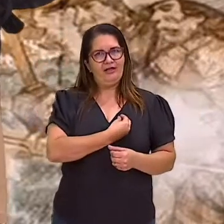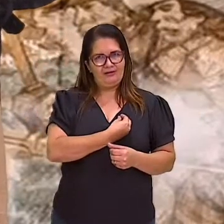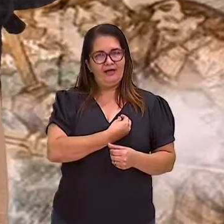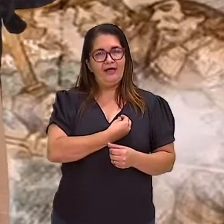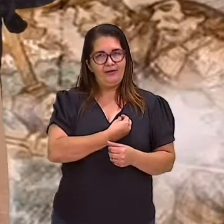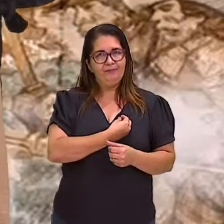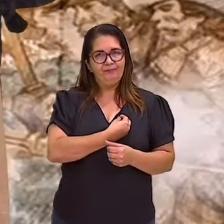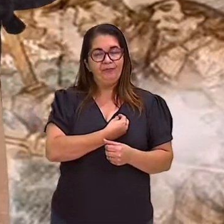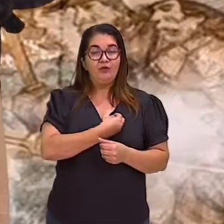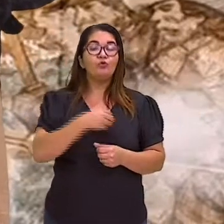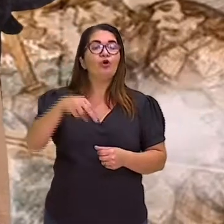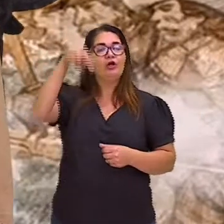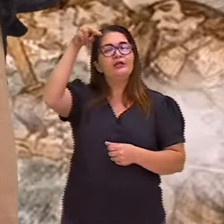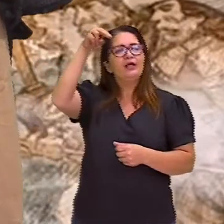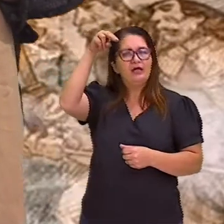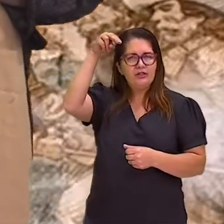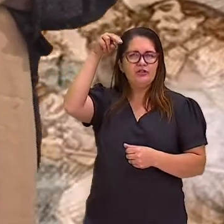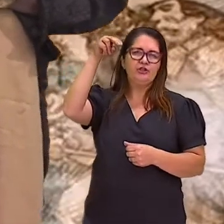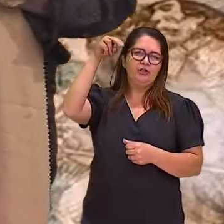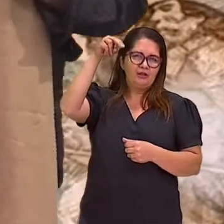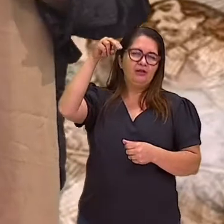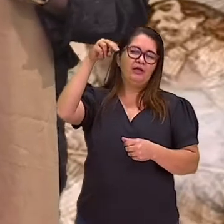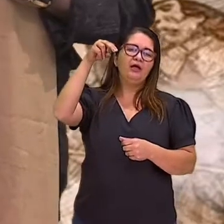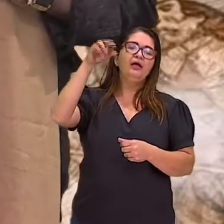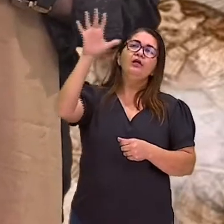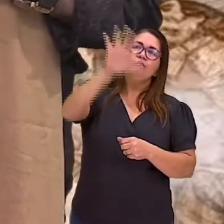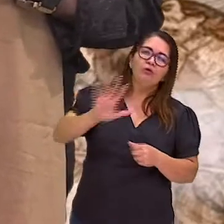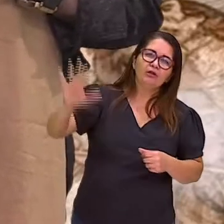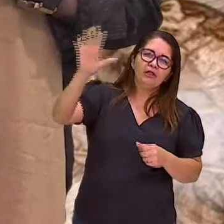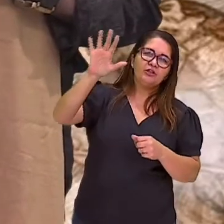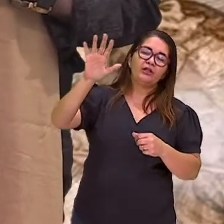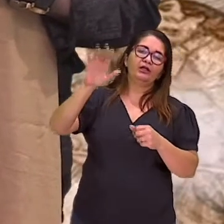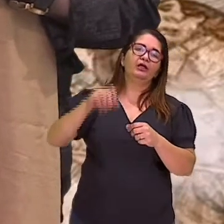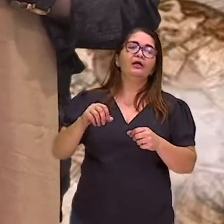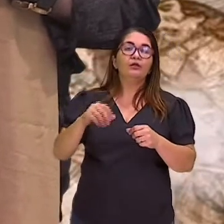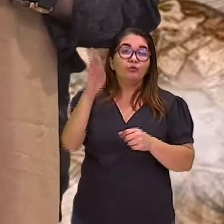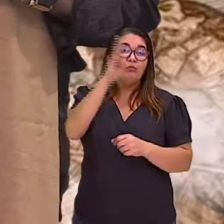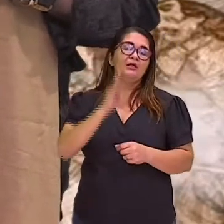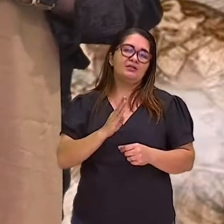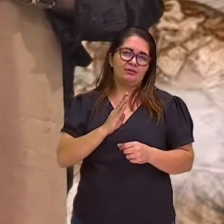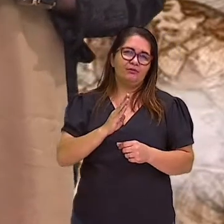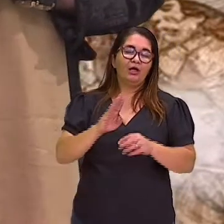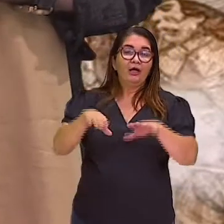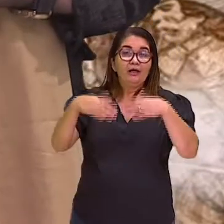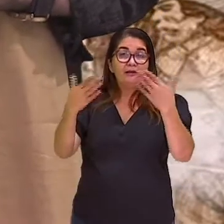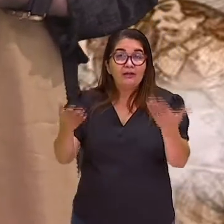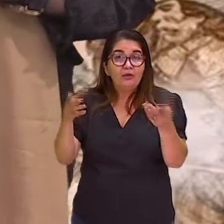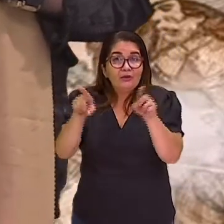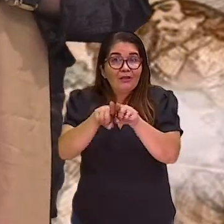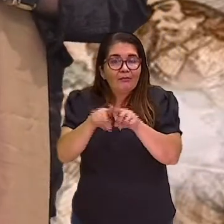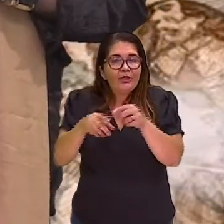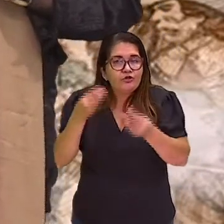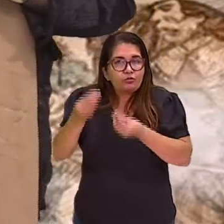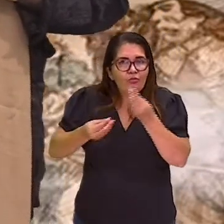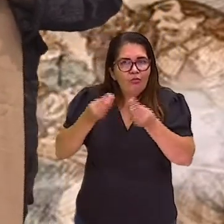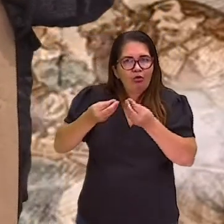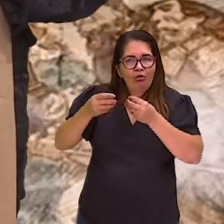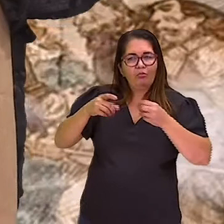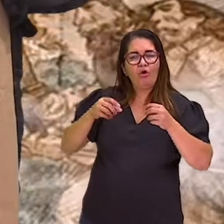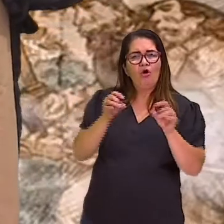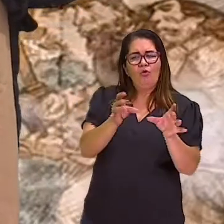da colônia. Ele procurou recuperar a economia açucareira de Pernambuco ao vender engenhos que tinham sido